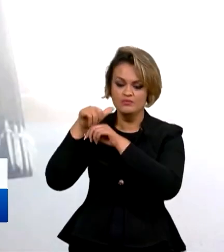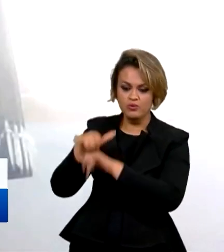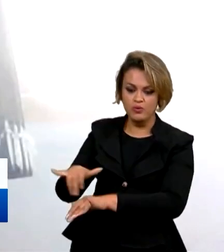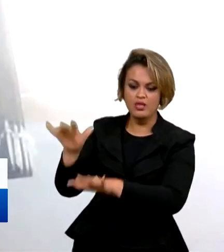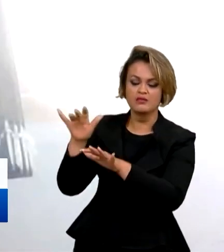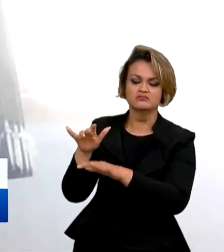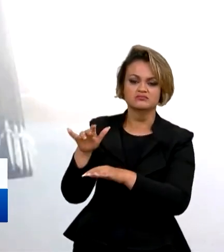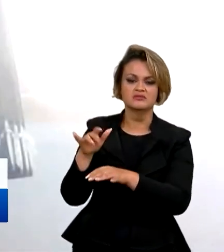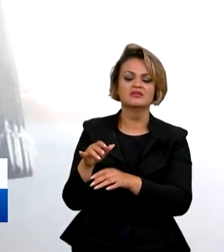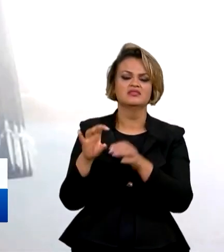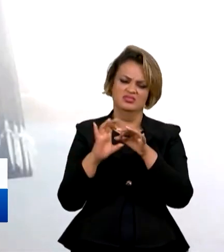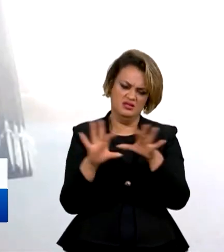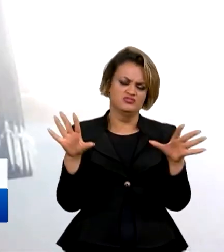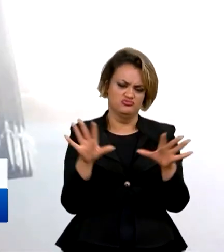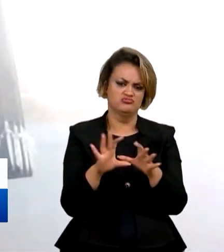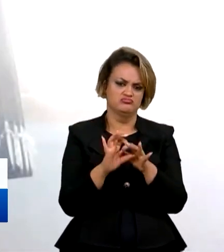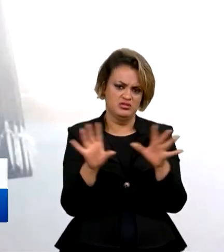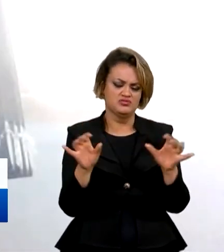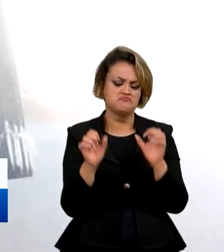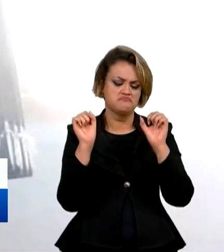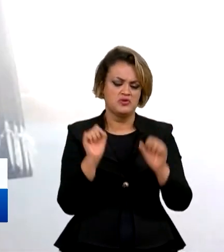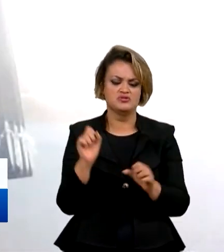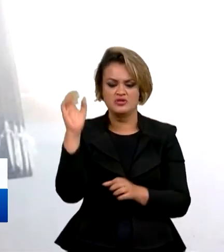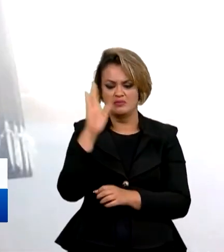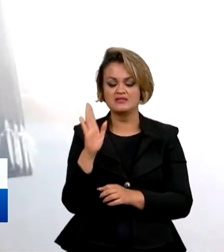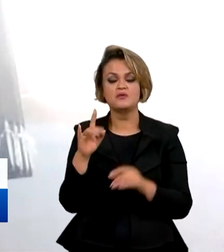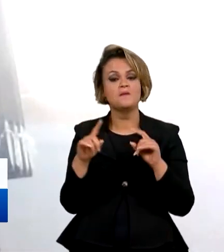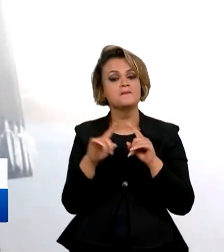né, na lavoura de soja aqui no Brasil,